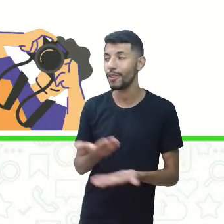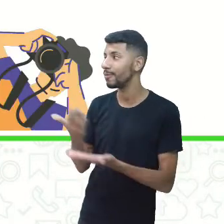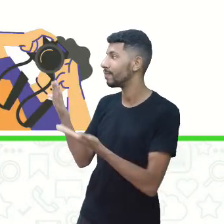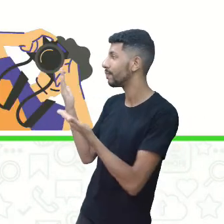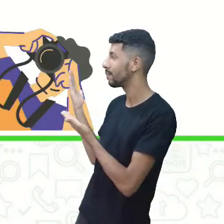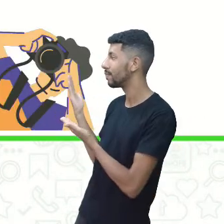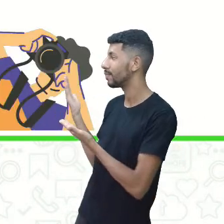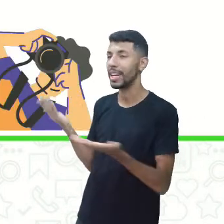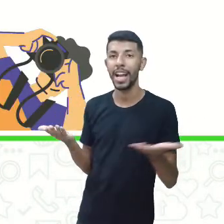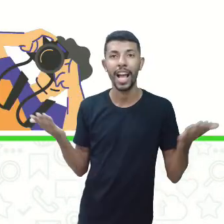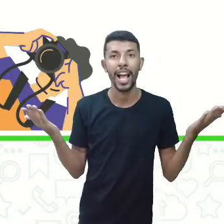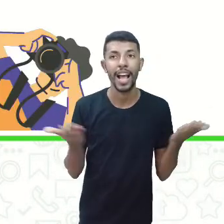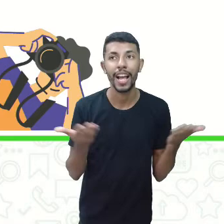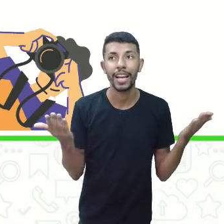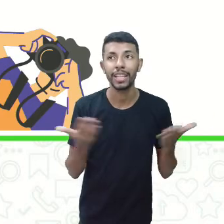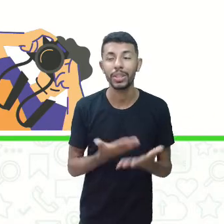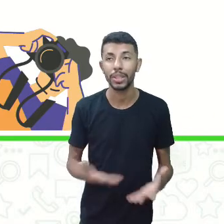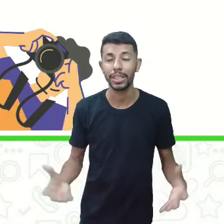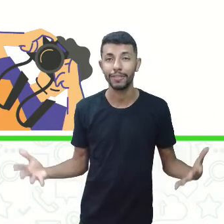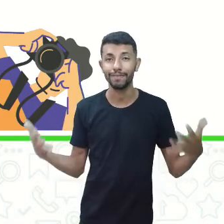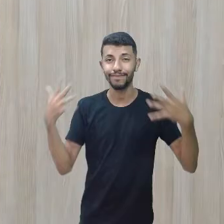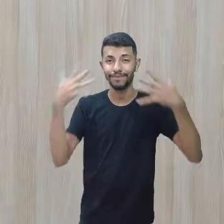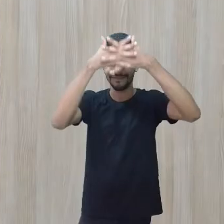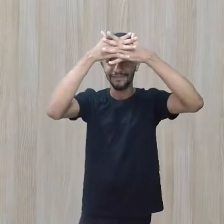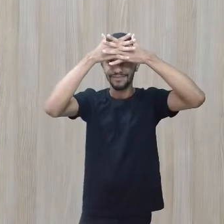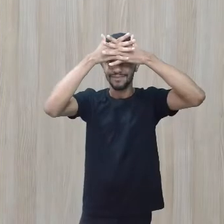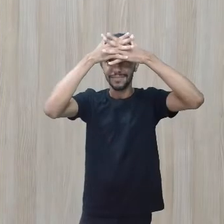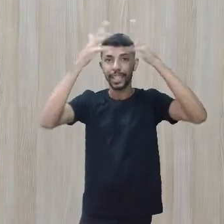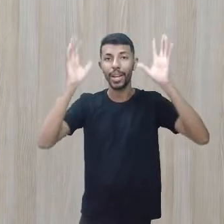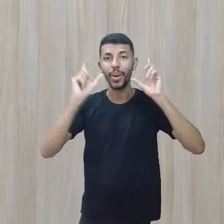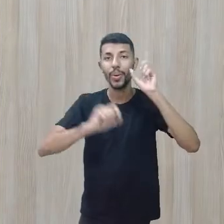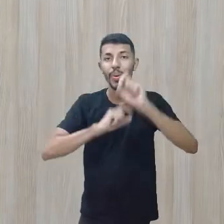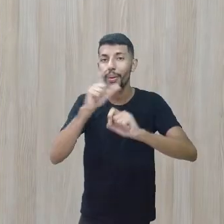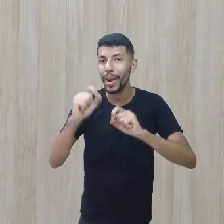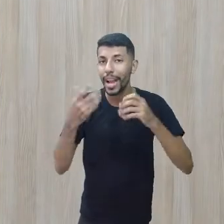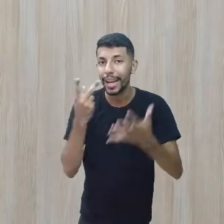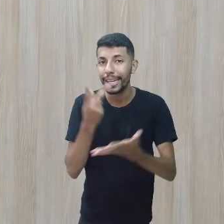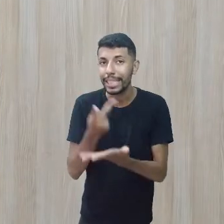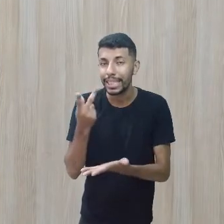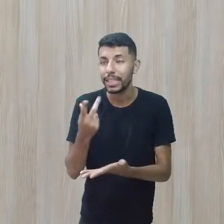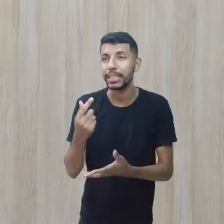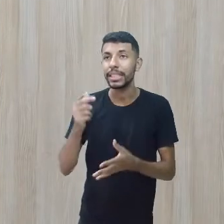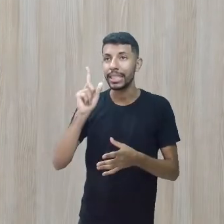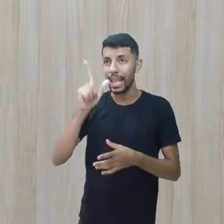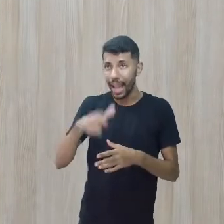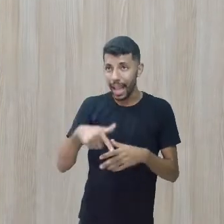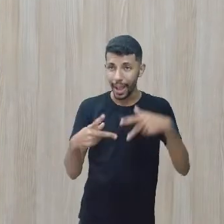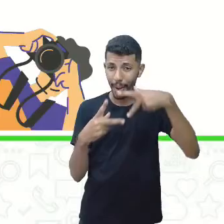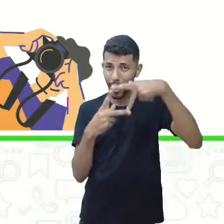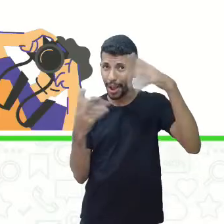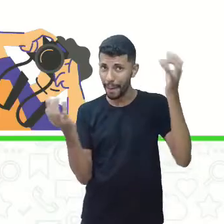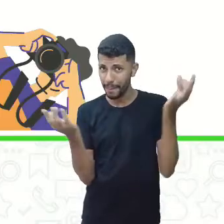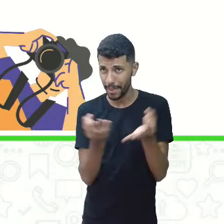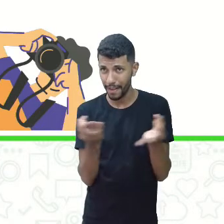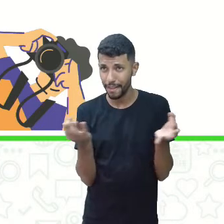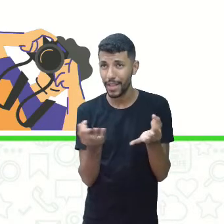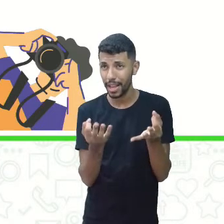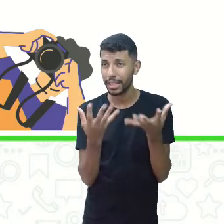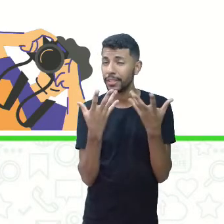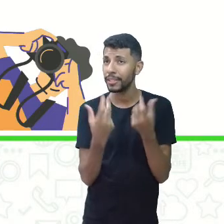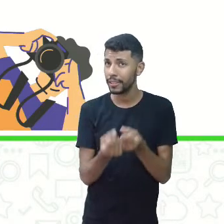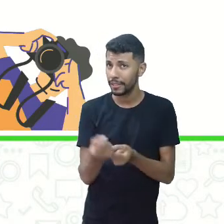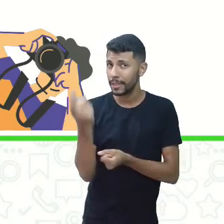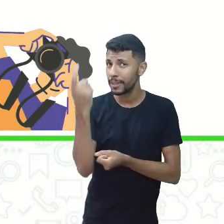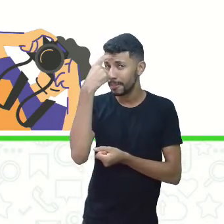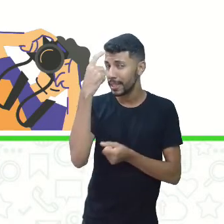agora que eu endoidei de vez, o que é que acontece aí? Será que é um quadrado perfeito? Vamos pensar um pouco, né?